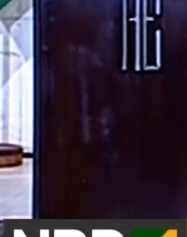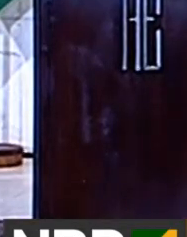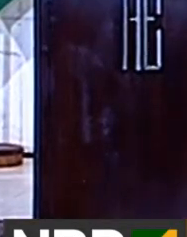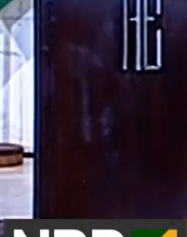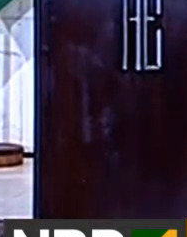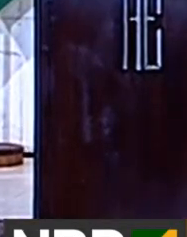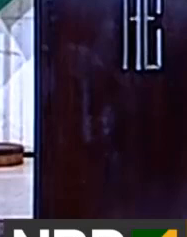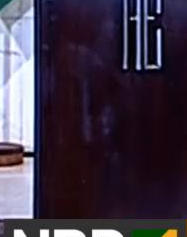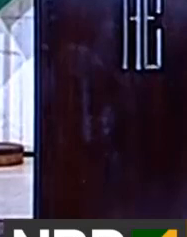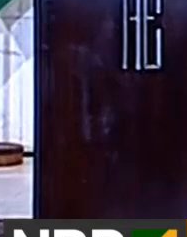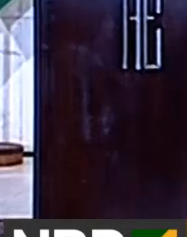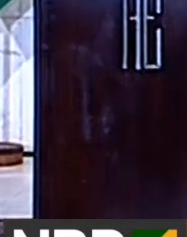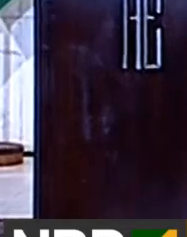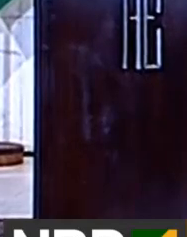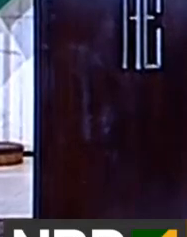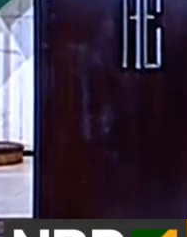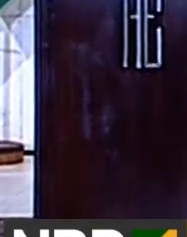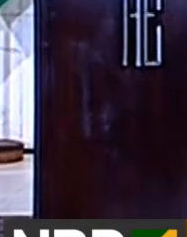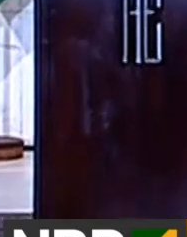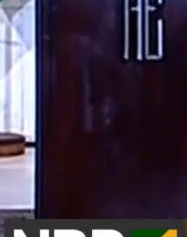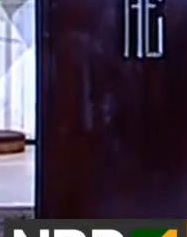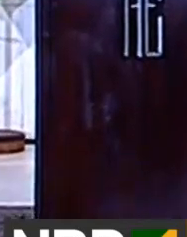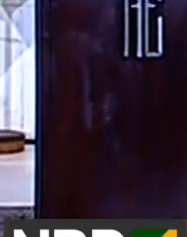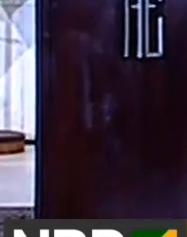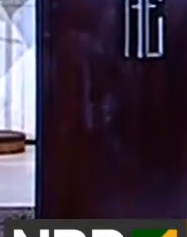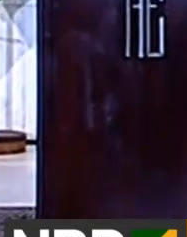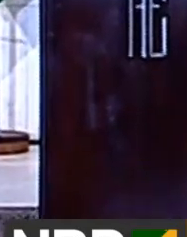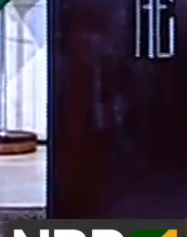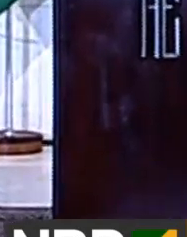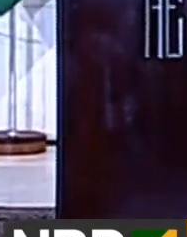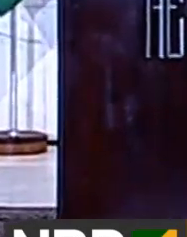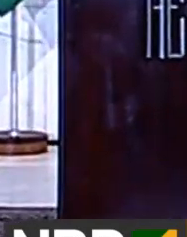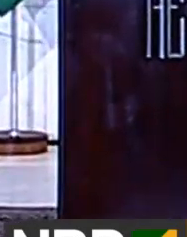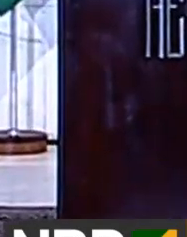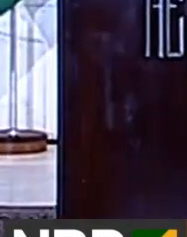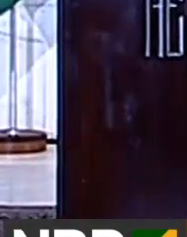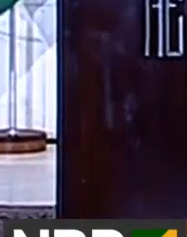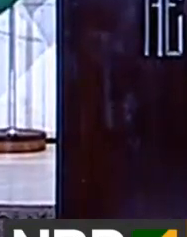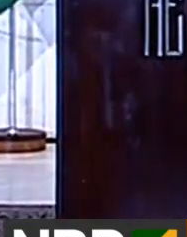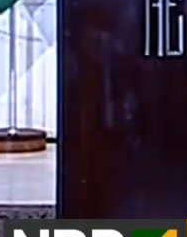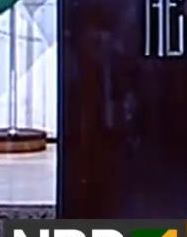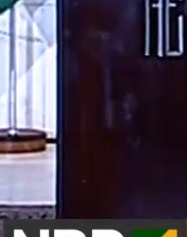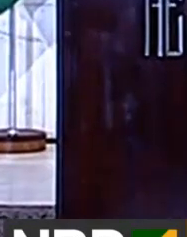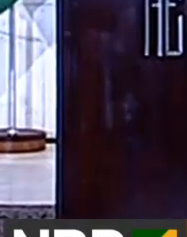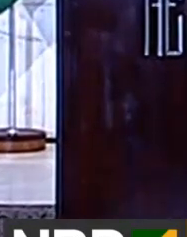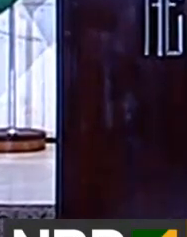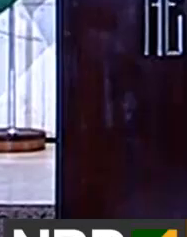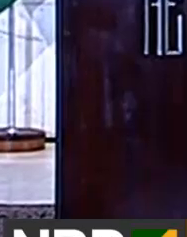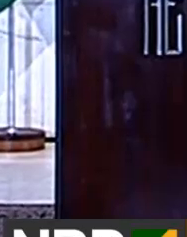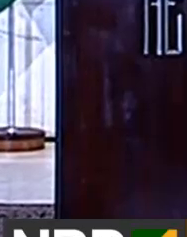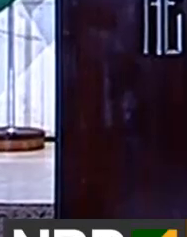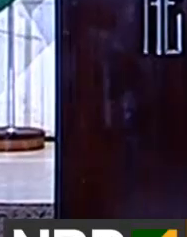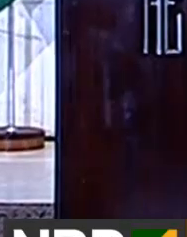mais. Que Deus abençoe o senhor, o Brasil e os Estados Unidos da América.